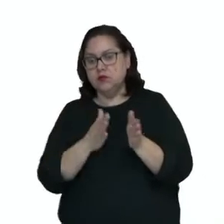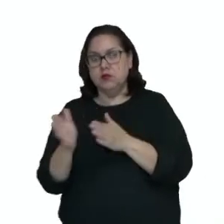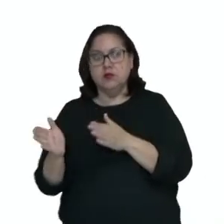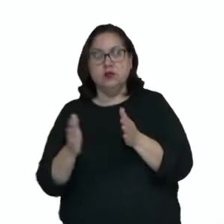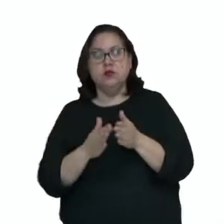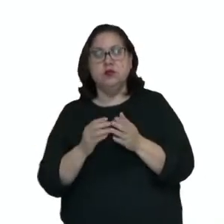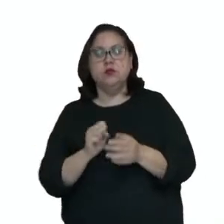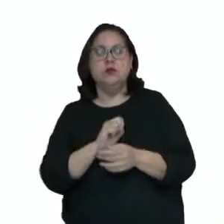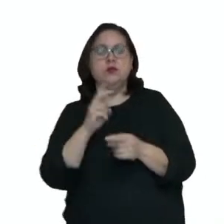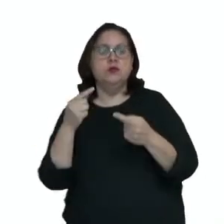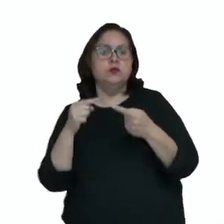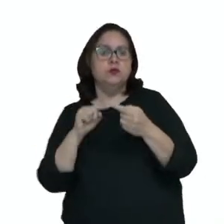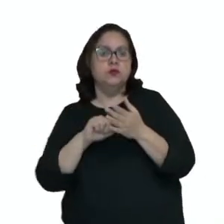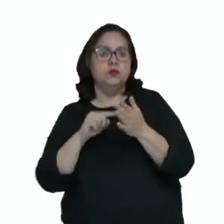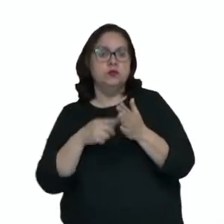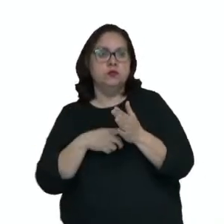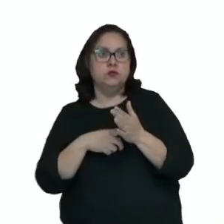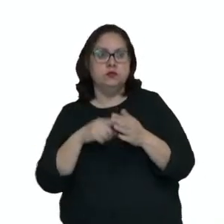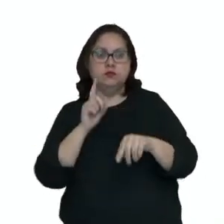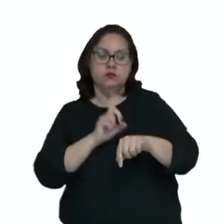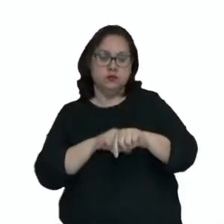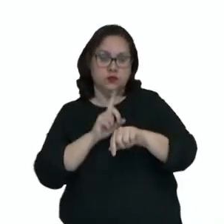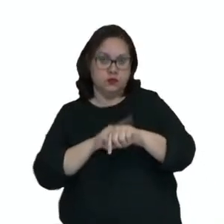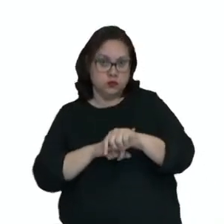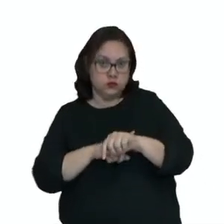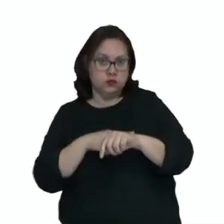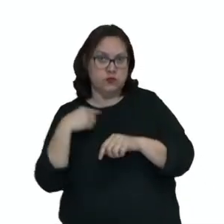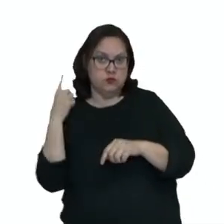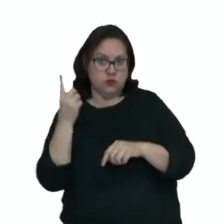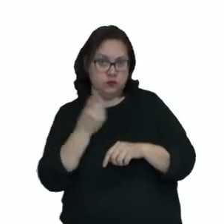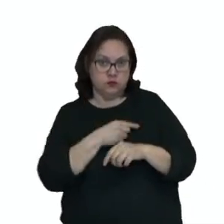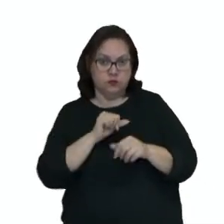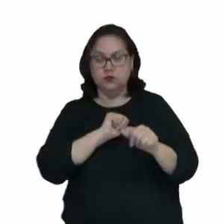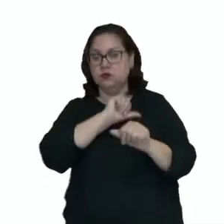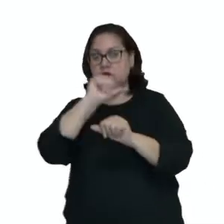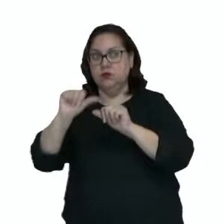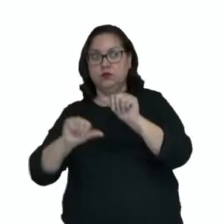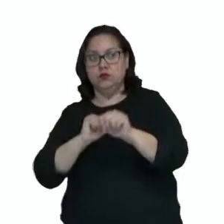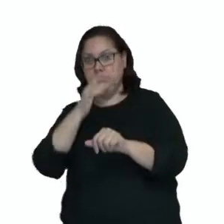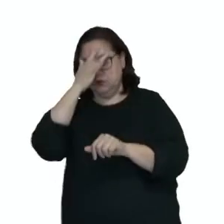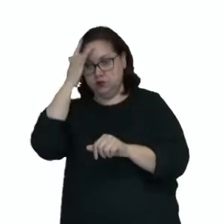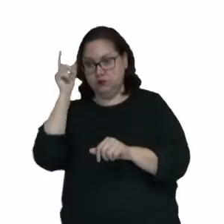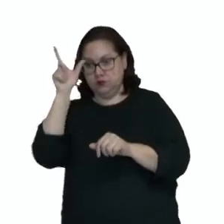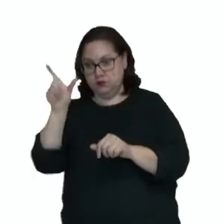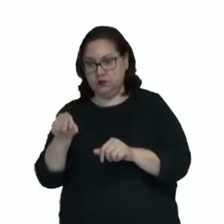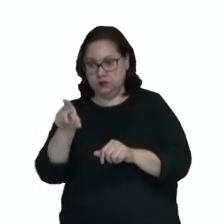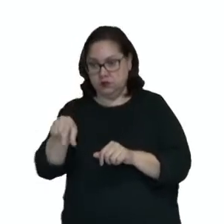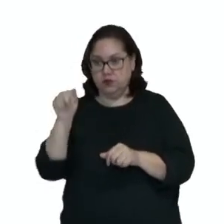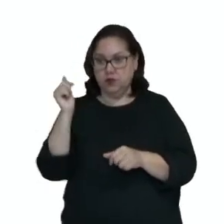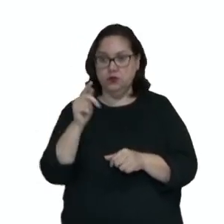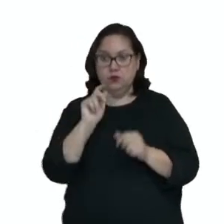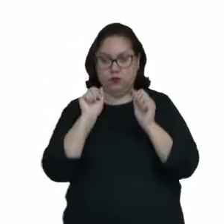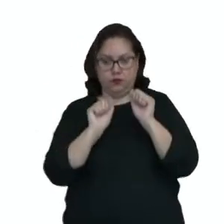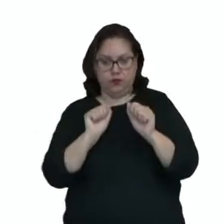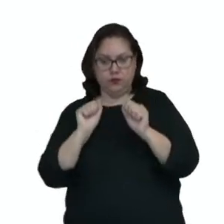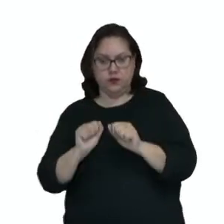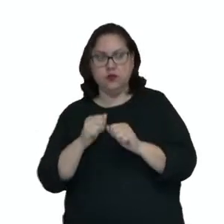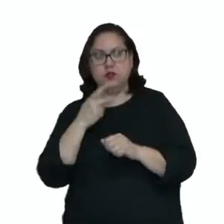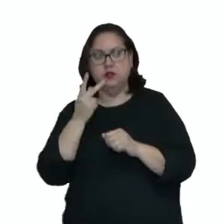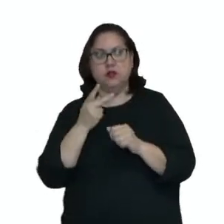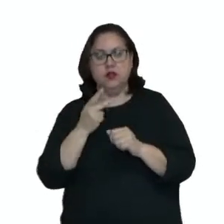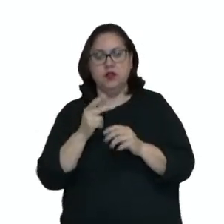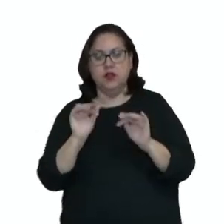periodicamente. Ou seja, de tempos em tempos, nós mudamos as pessoas que estão no poder, né? Por isso que a gente fala que